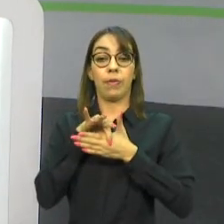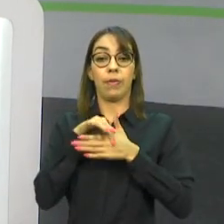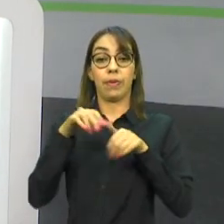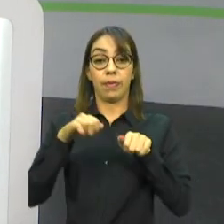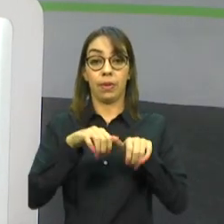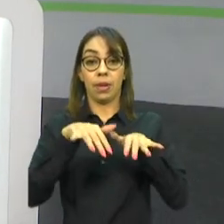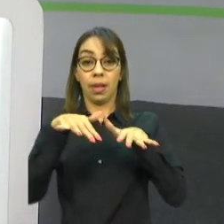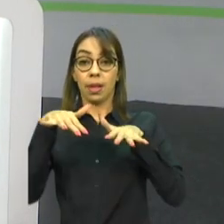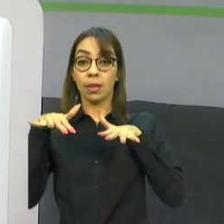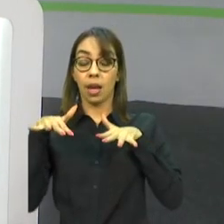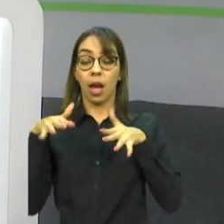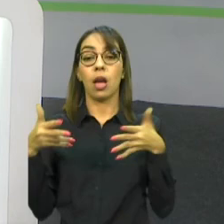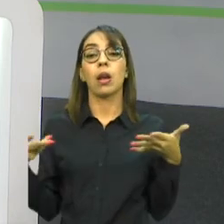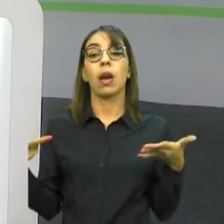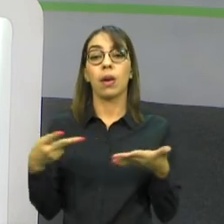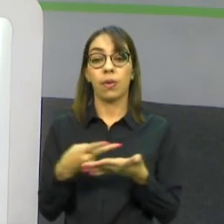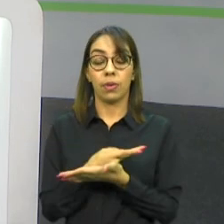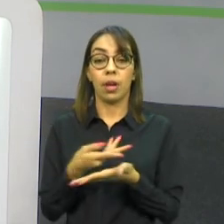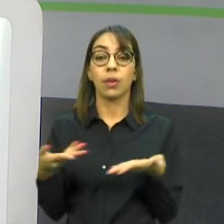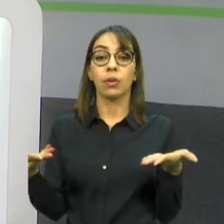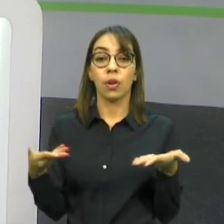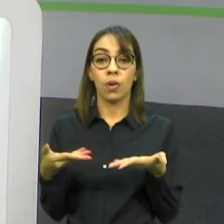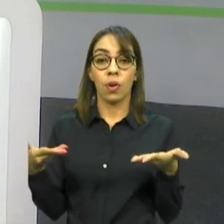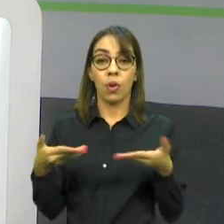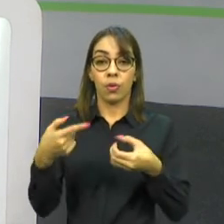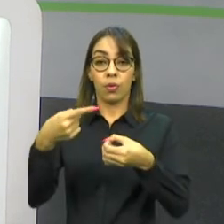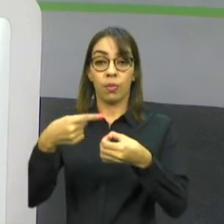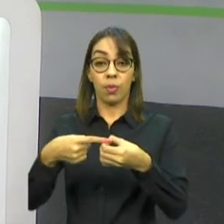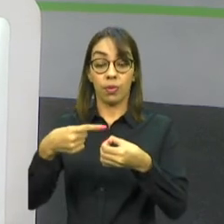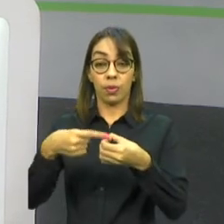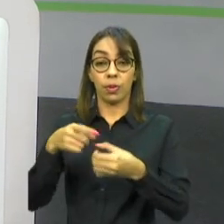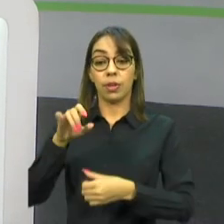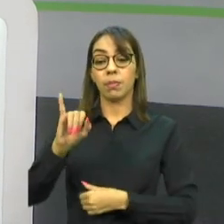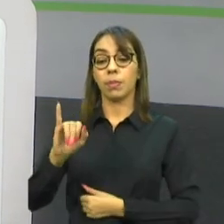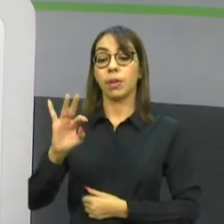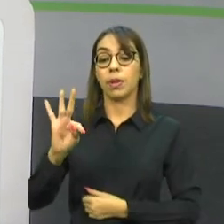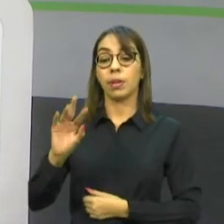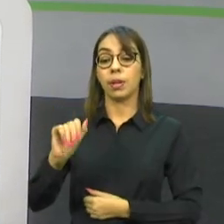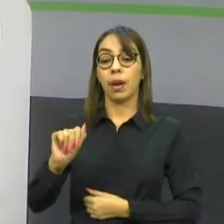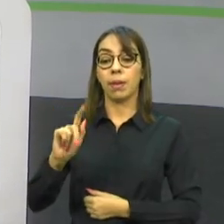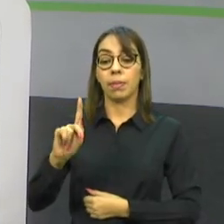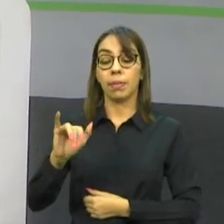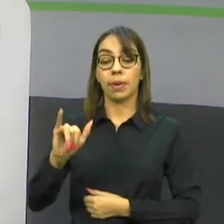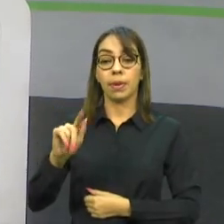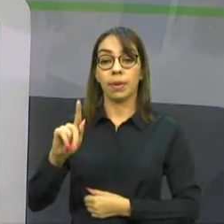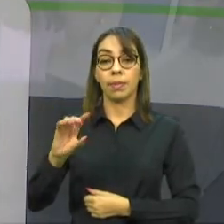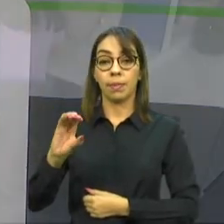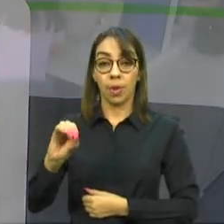itinerante de hoje, direto do município de Itapipoca. Um ótimo dia para você.